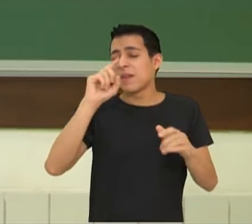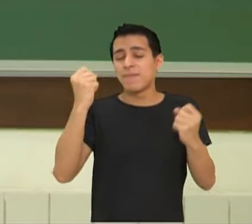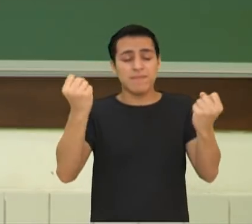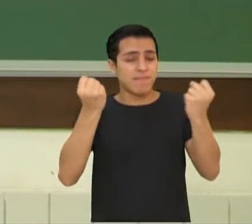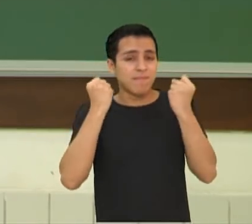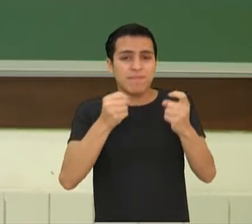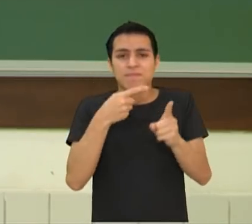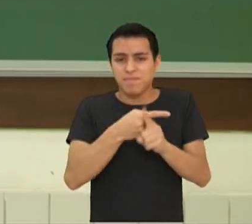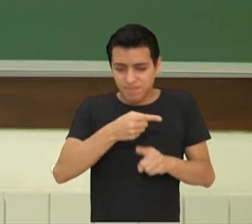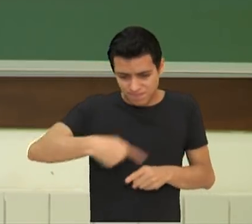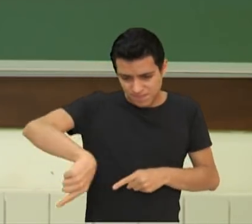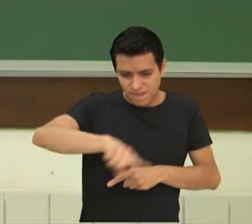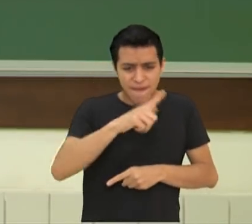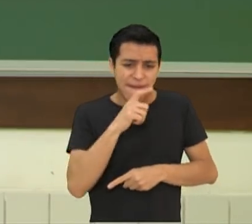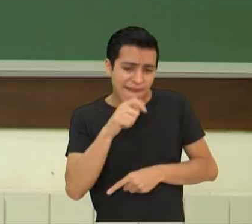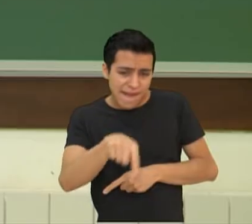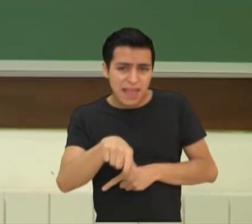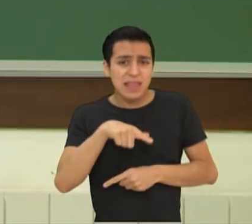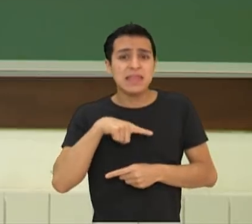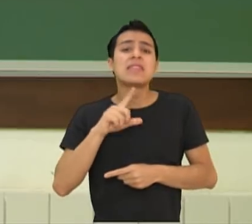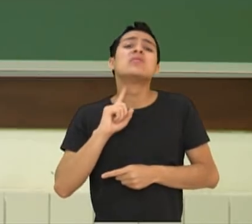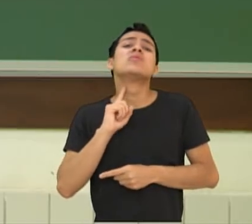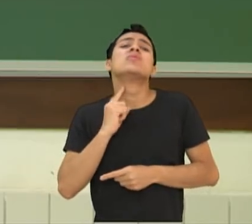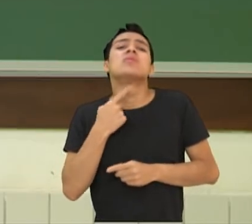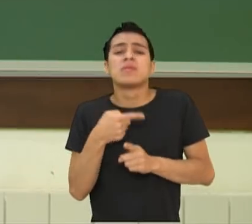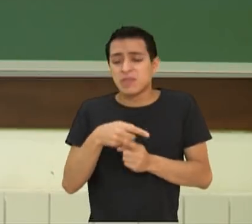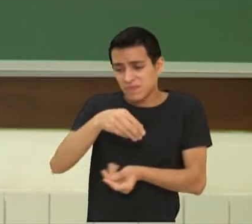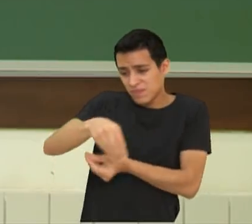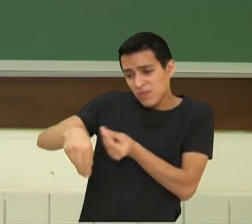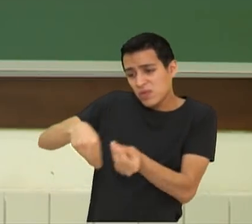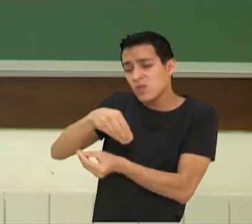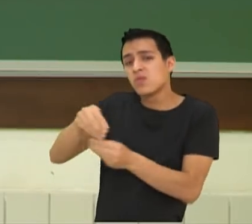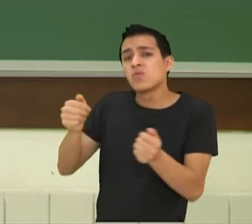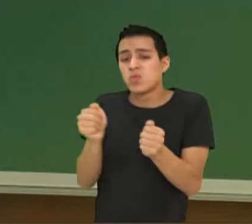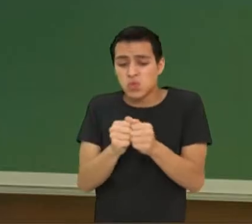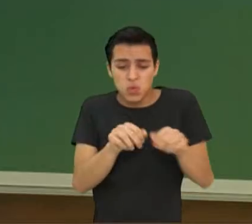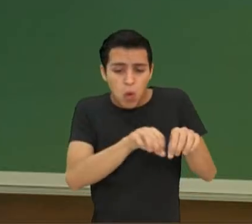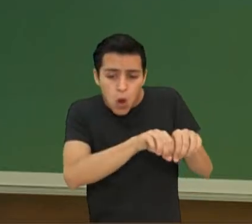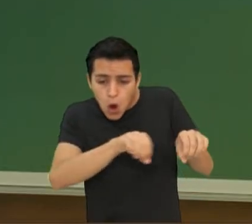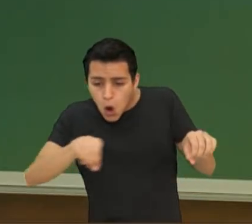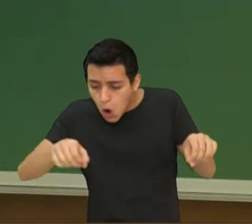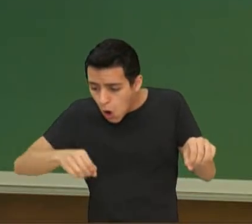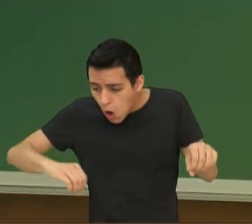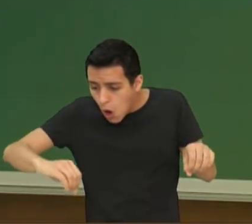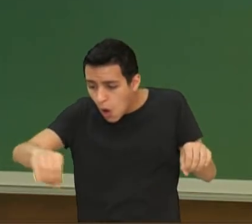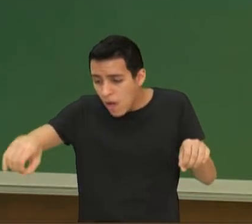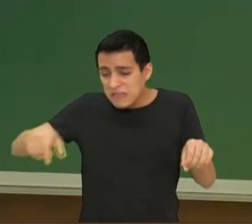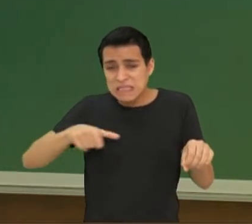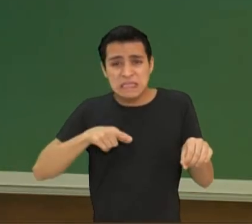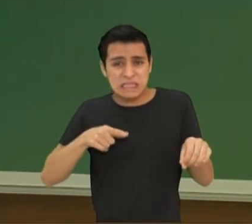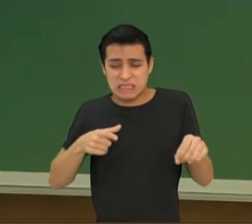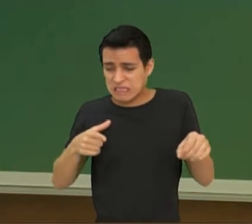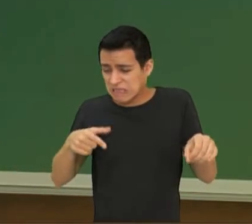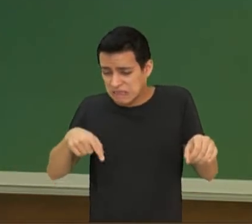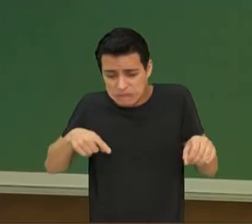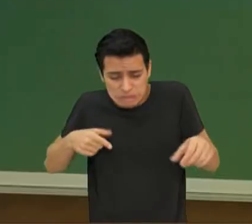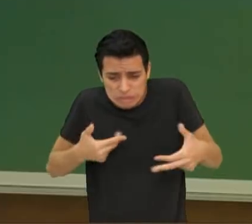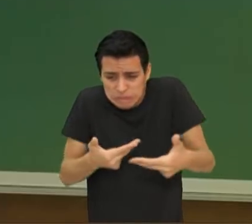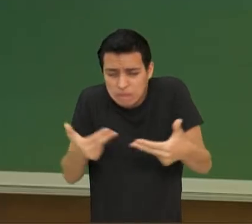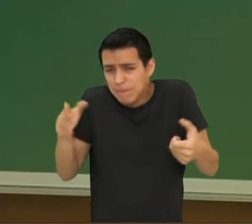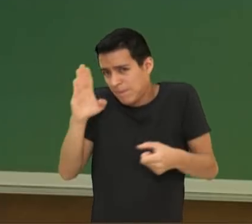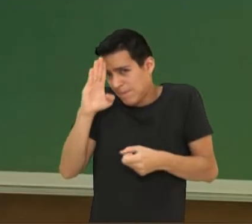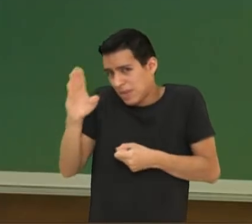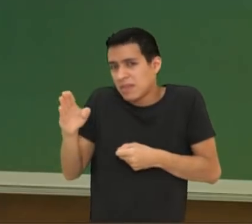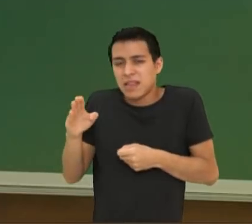Por quê? Porque essa água, ela tá suja, porque ela acabou se misturando com o esgoto. E lá no esgoto tem um monte de animais,